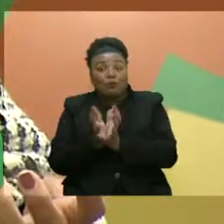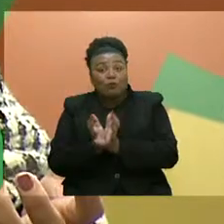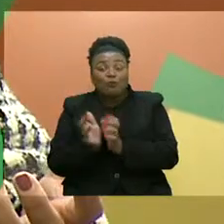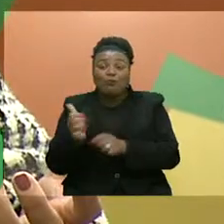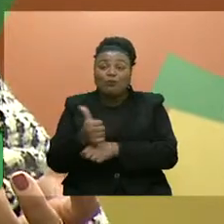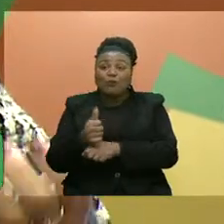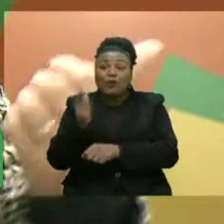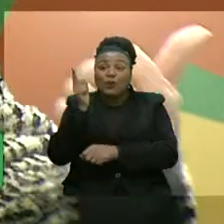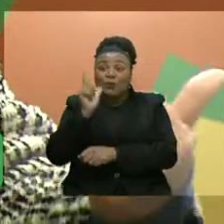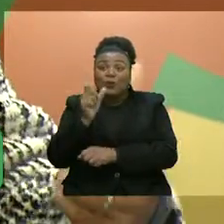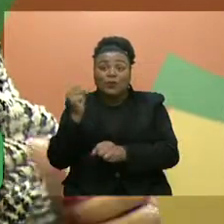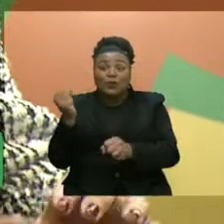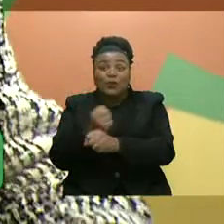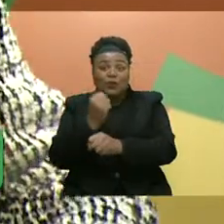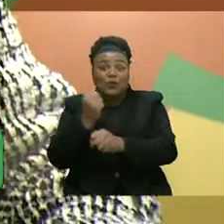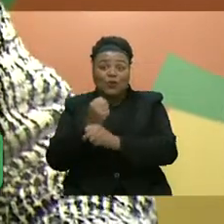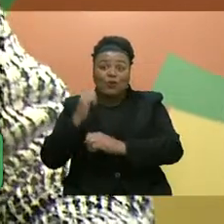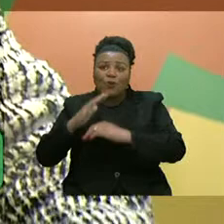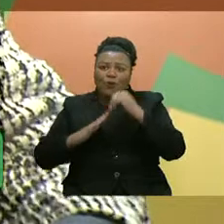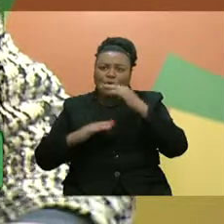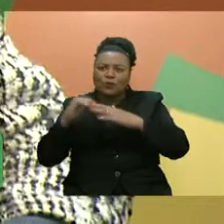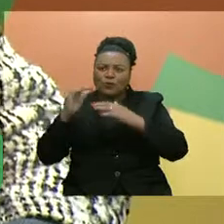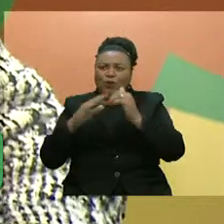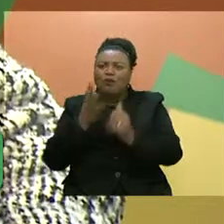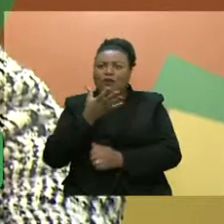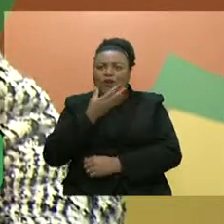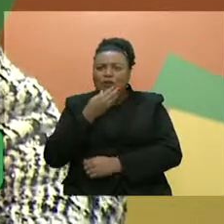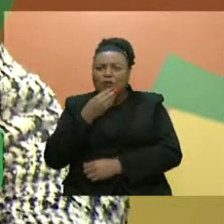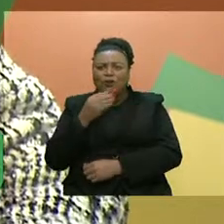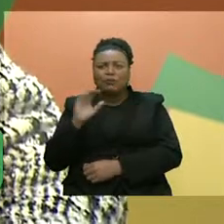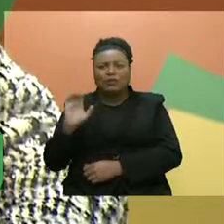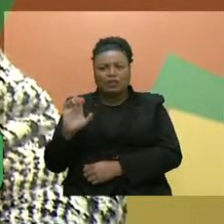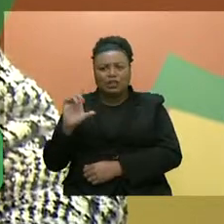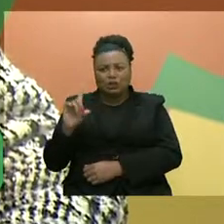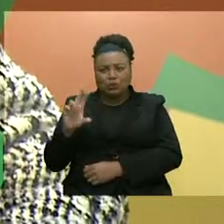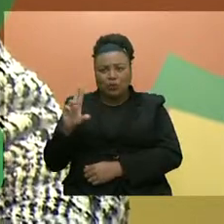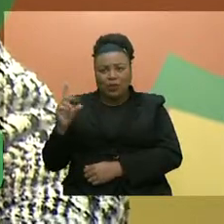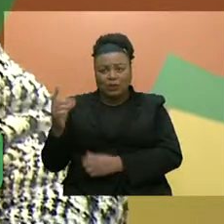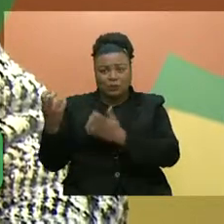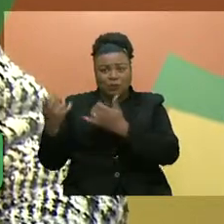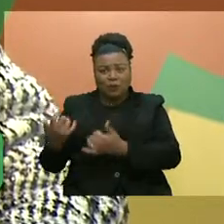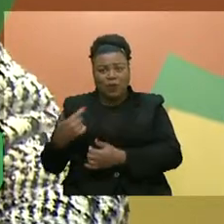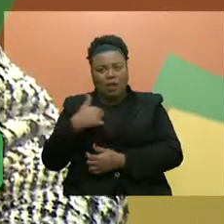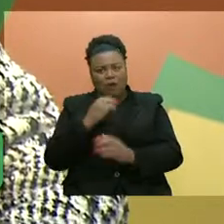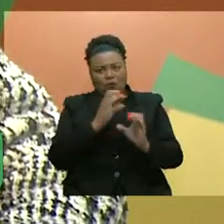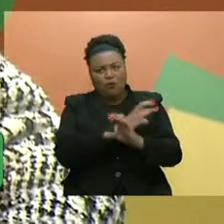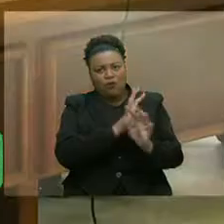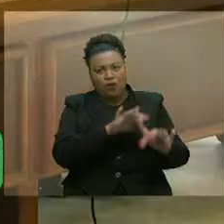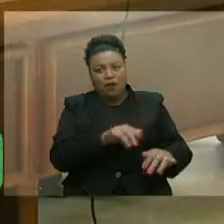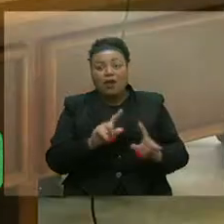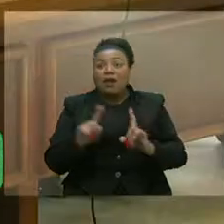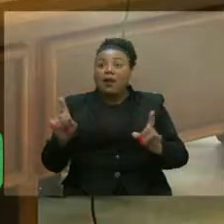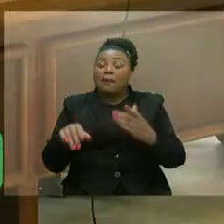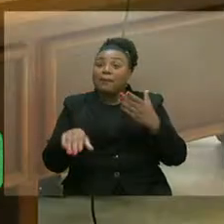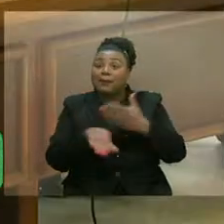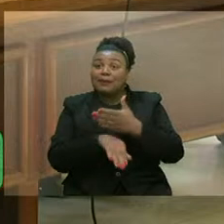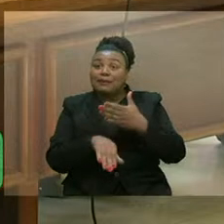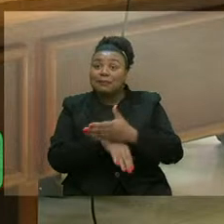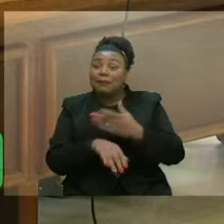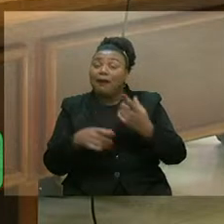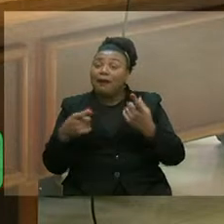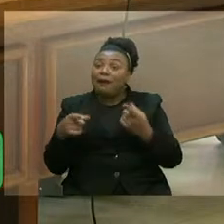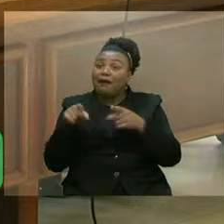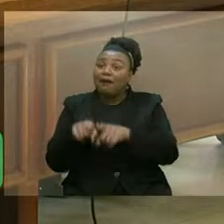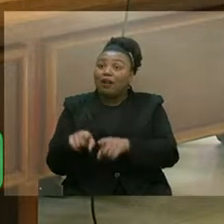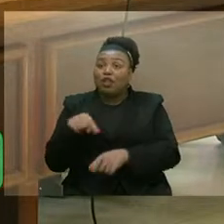ele conseguiu construir. E aquilo que o doutor Eduardo coloca, para concluir, que fazer parte. E a gente,